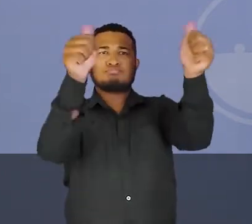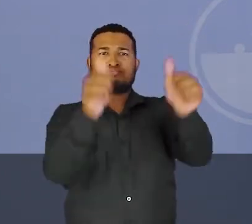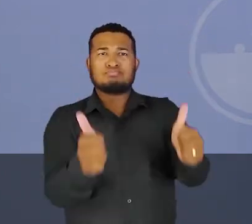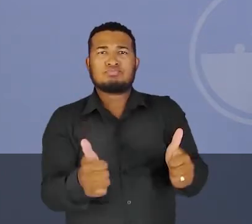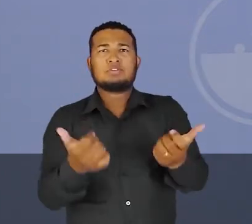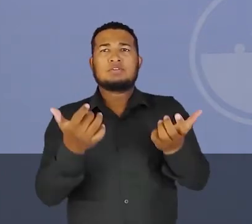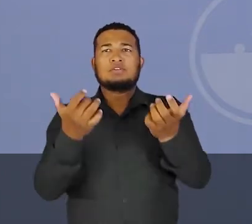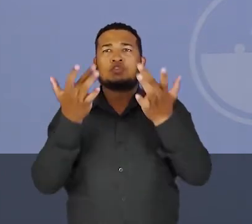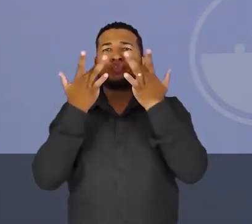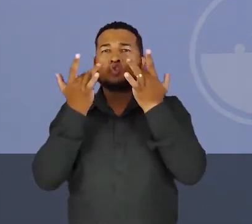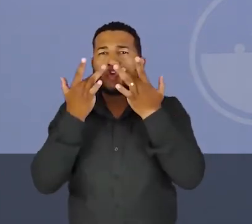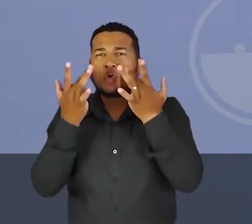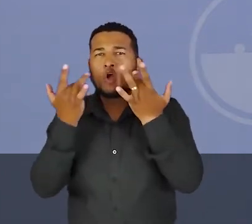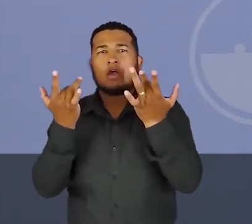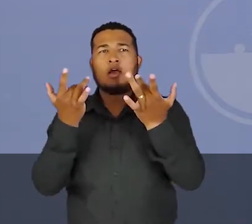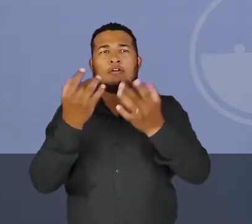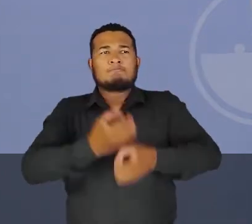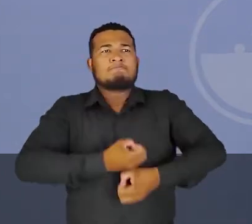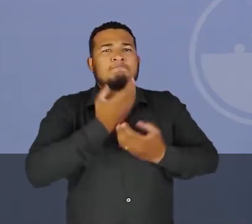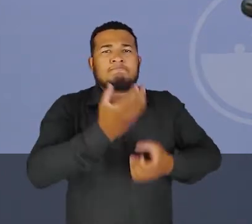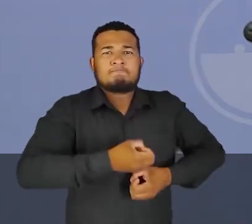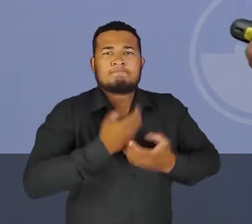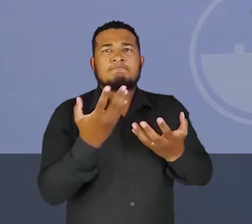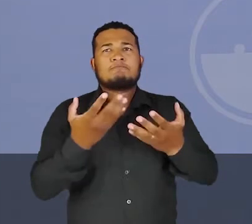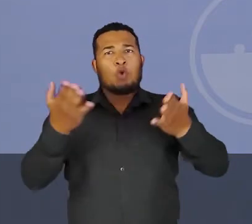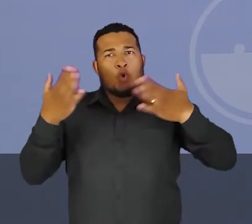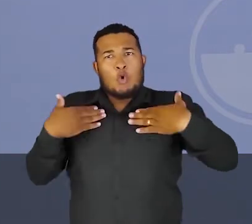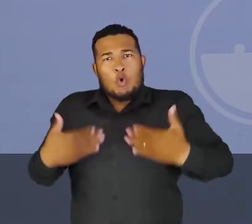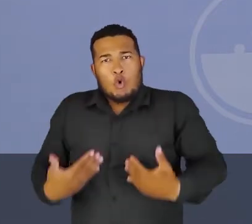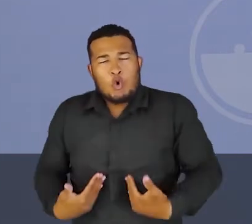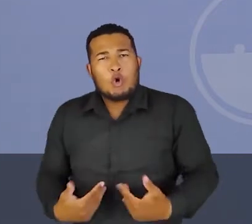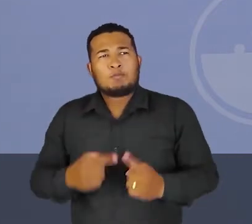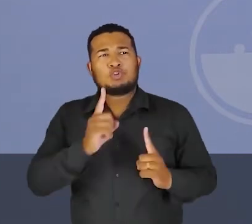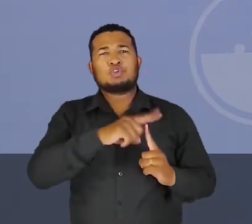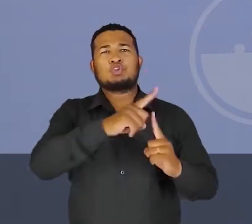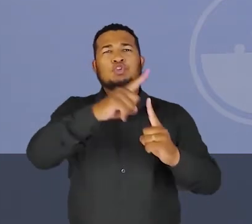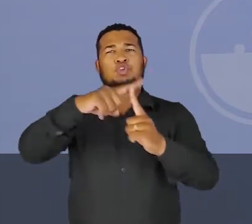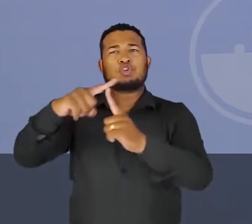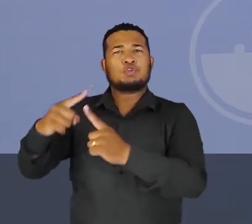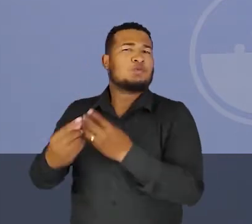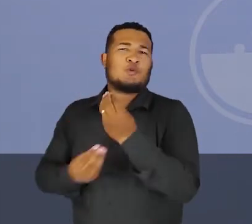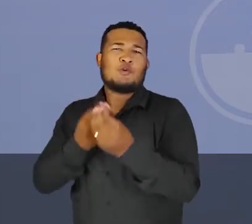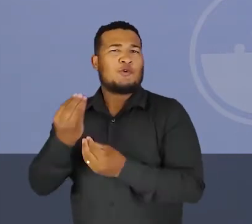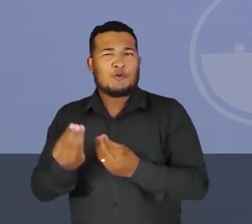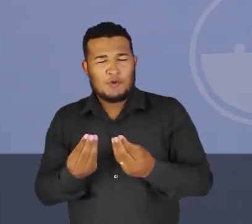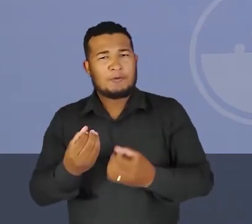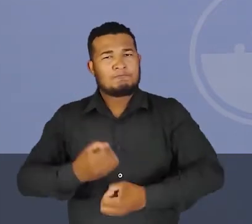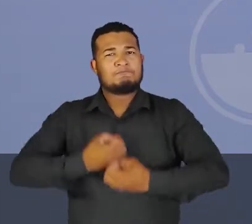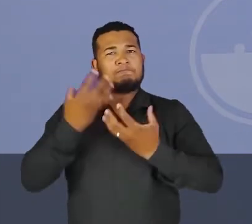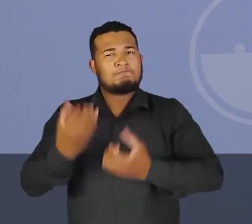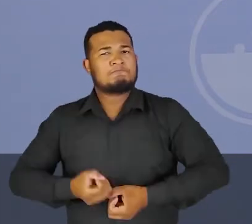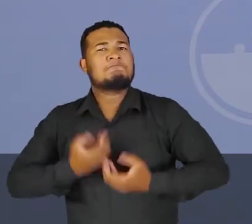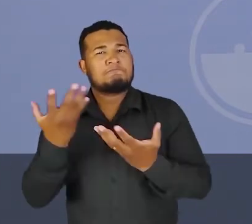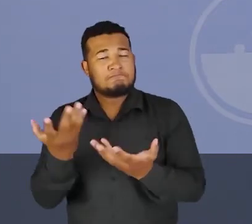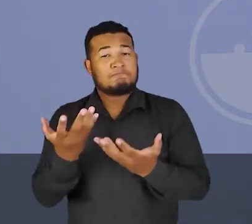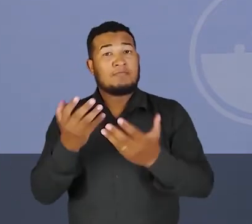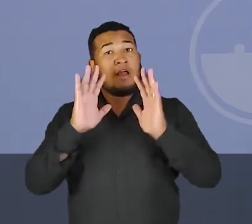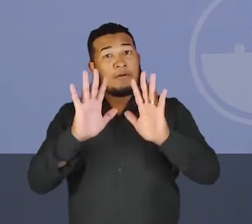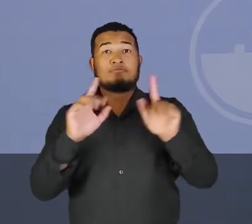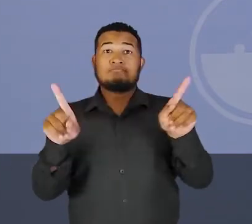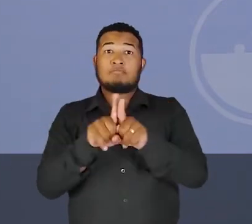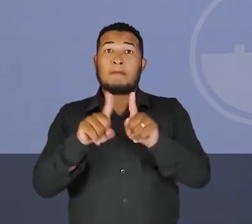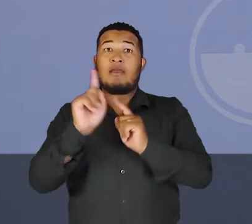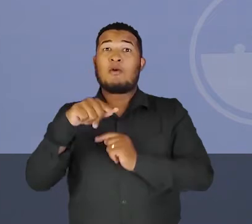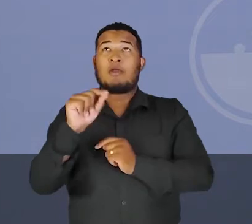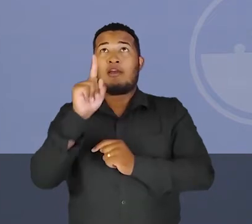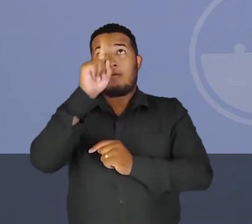tem as manifestações com o corpo, as diversas formas de manifestações com o corpo, de expressão com o corpo, mas também ela é